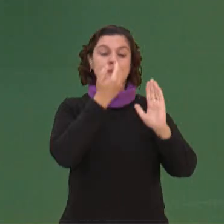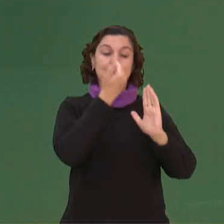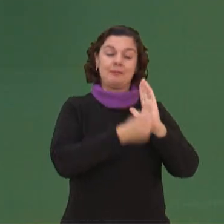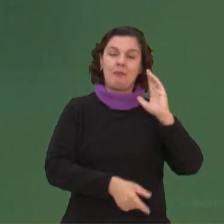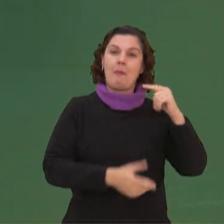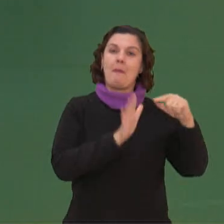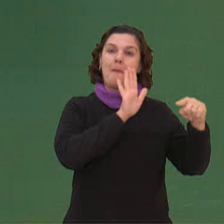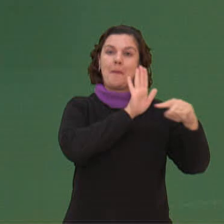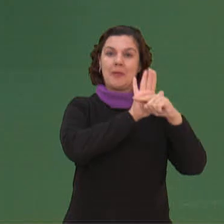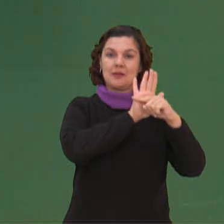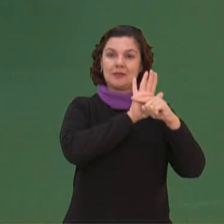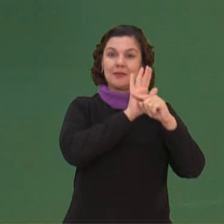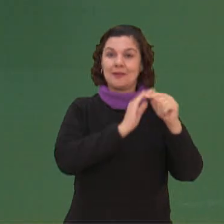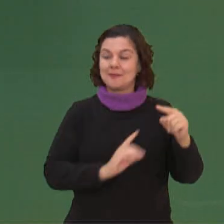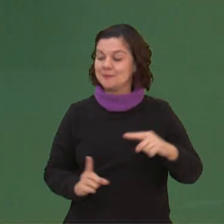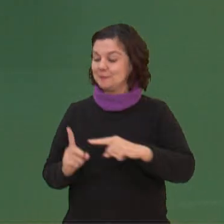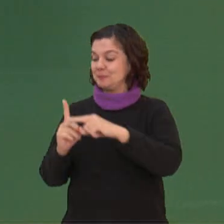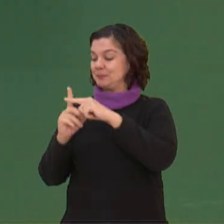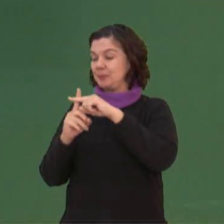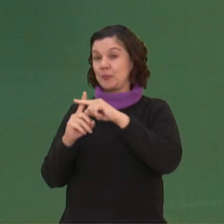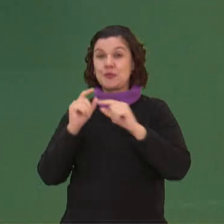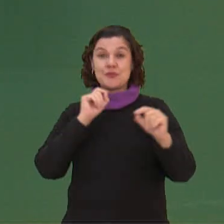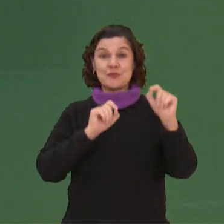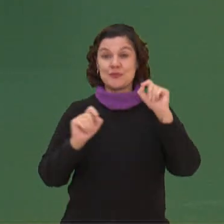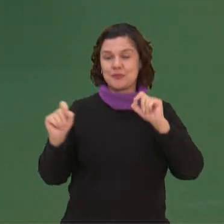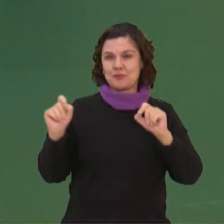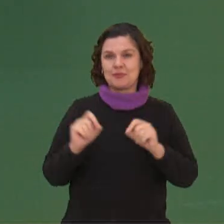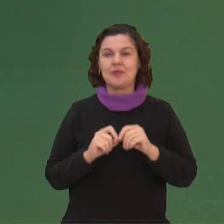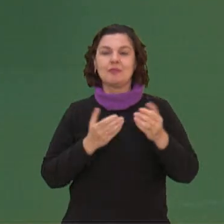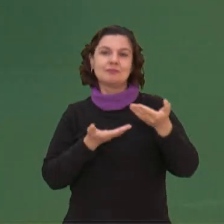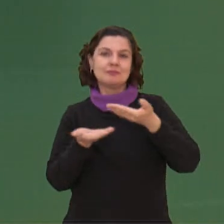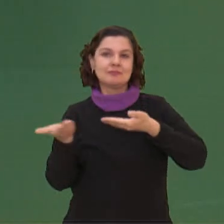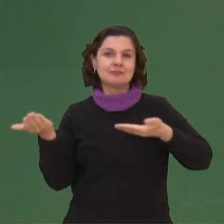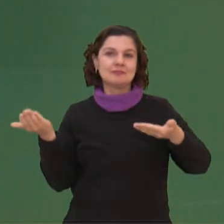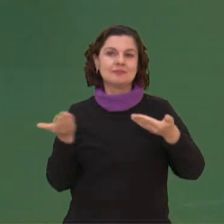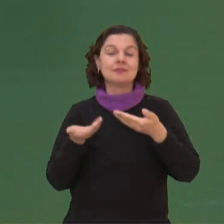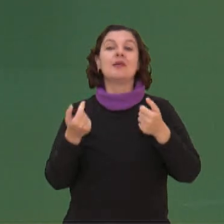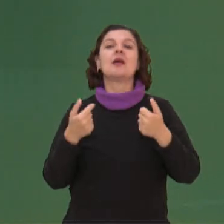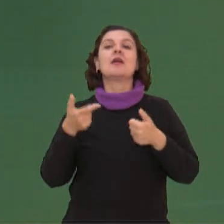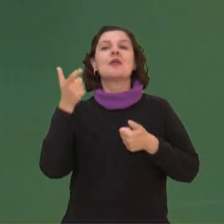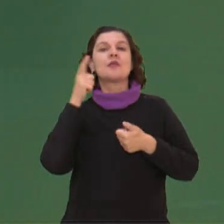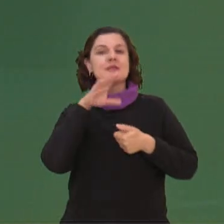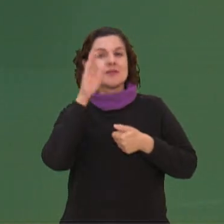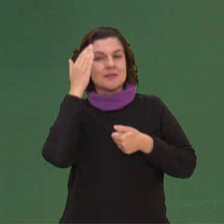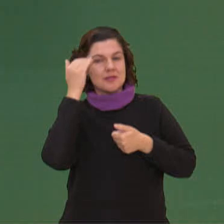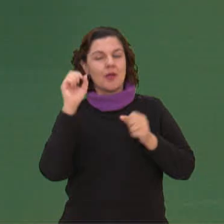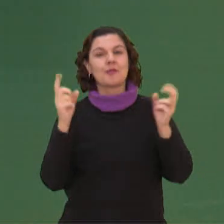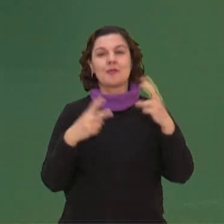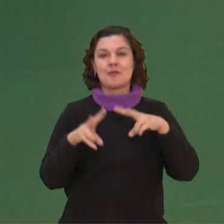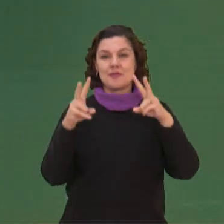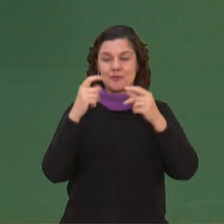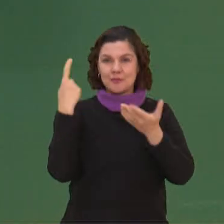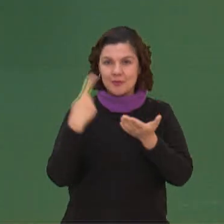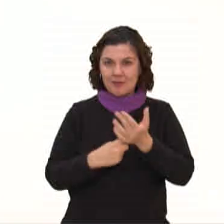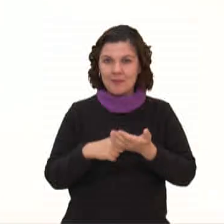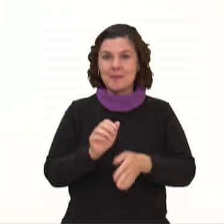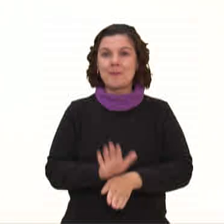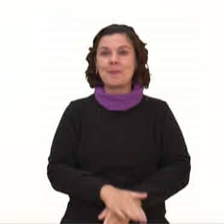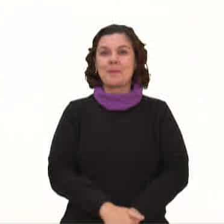as vantagens. Elabore aí esta ideia, porque assim você mostra que você sabe o assunto. Combinado?